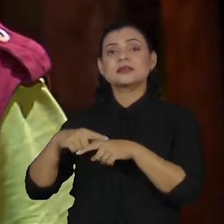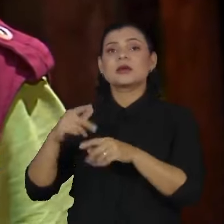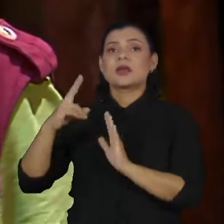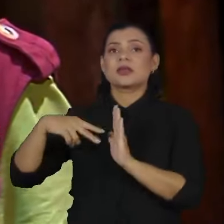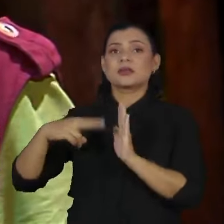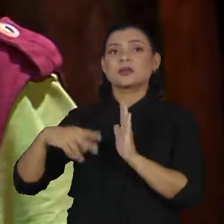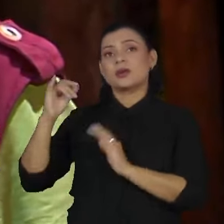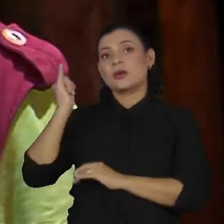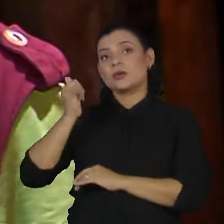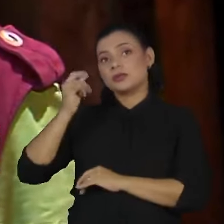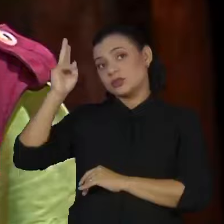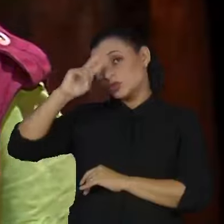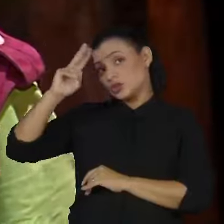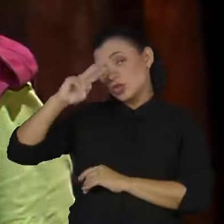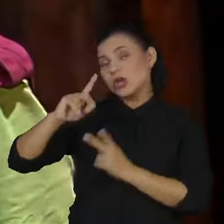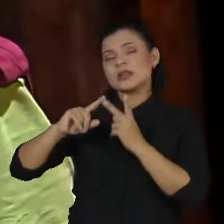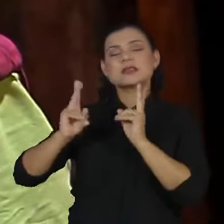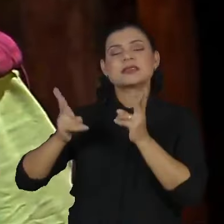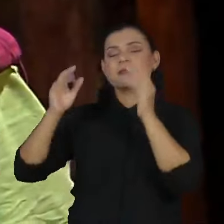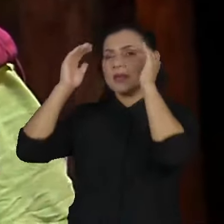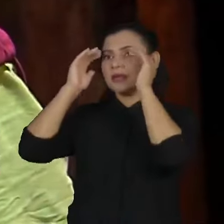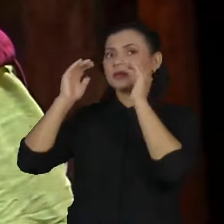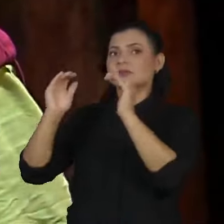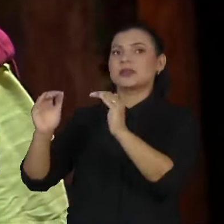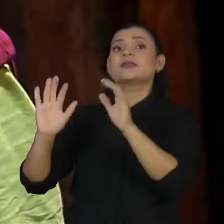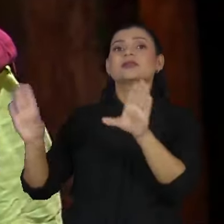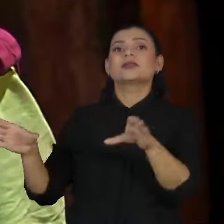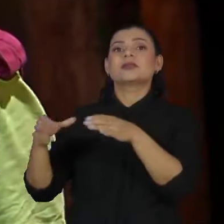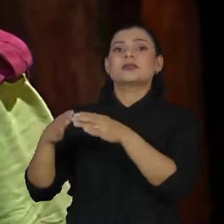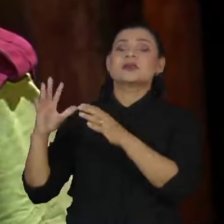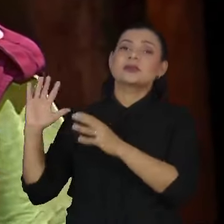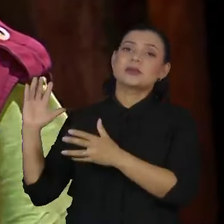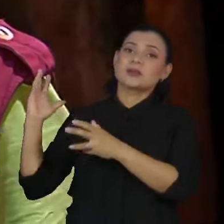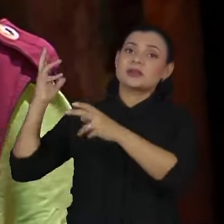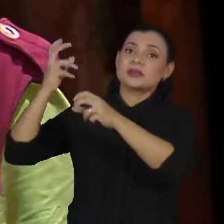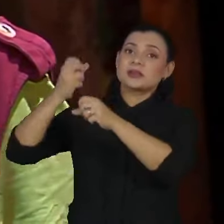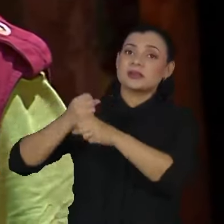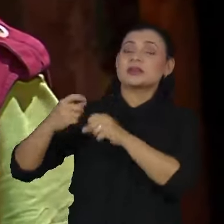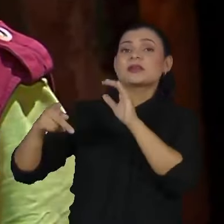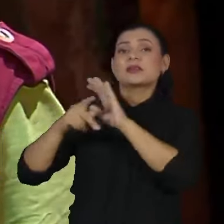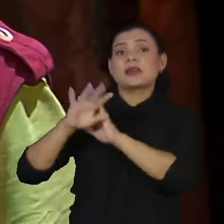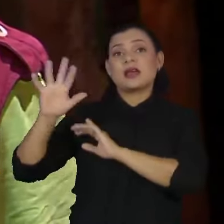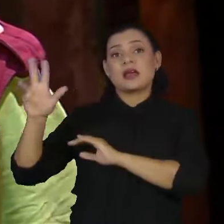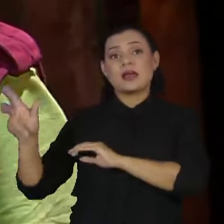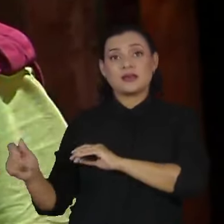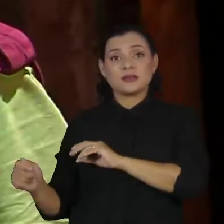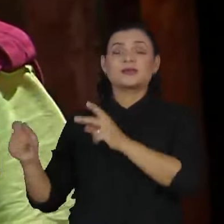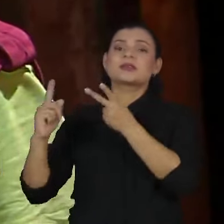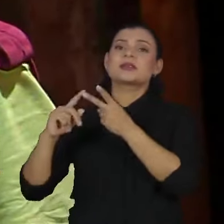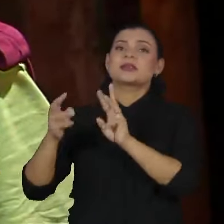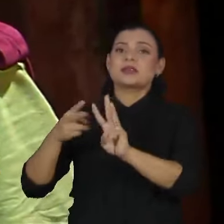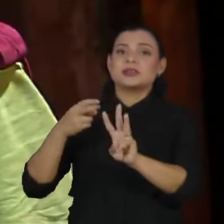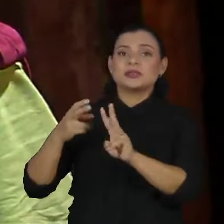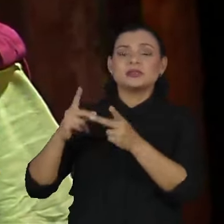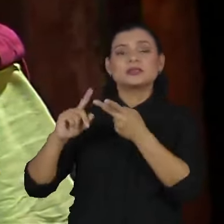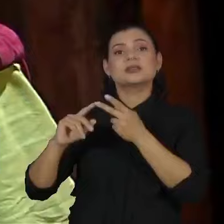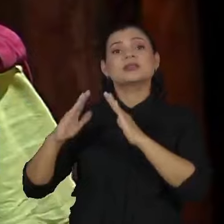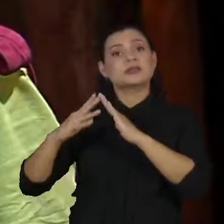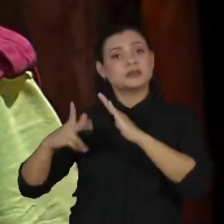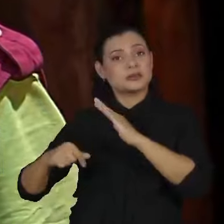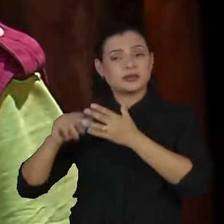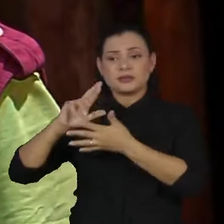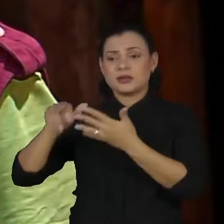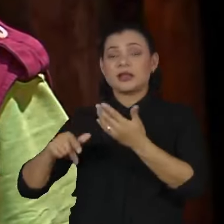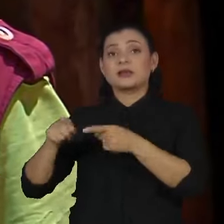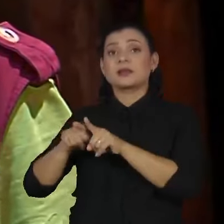contação de histórias, sempre respeitando as fontes de povos originários, povos afro-brasileiros, africanos. A gente também realiza oficinas